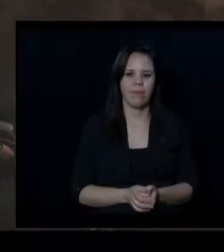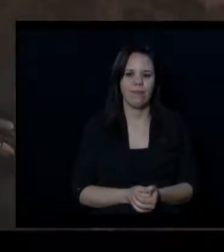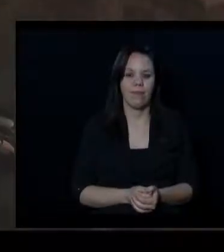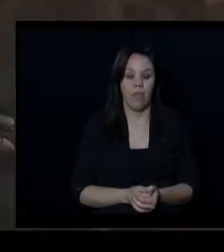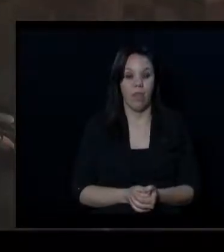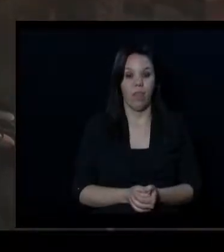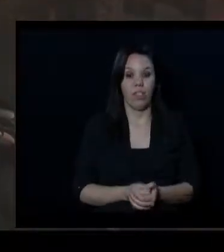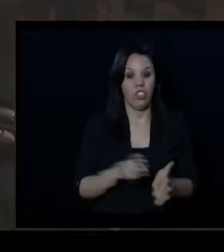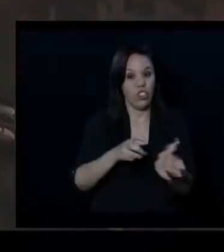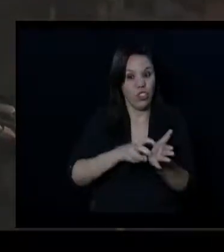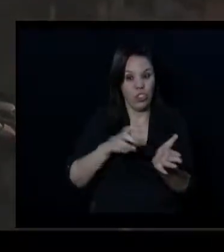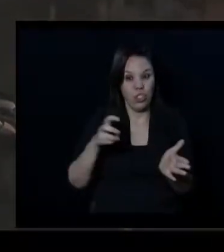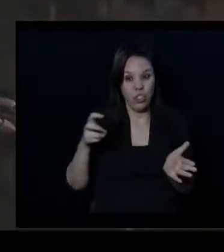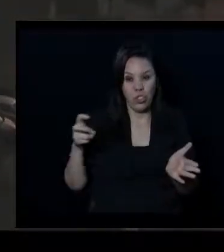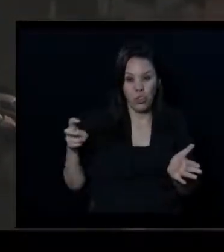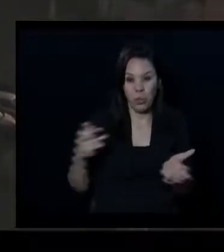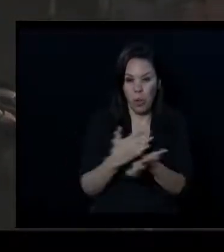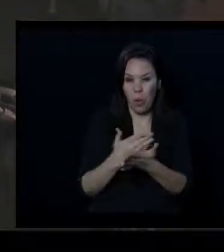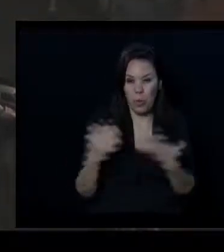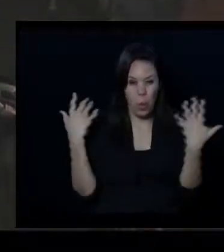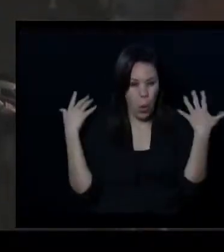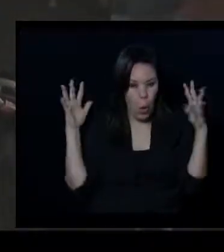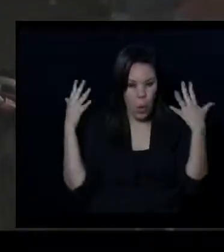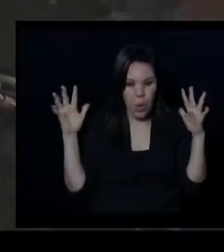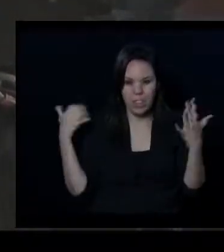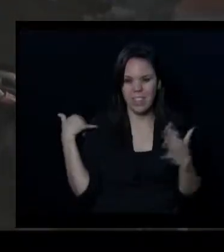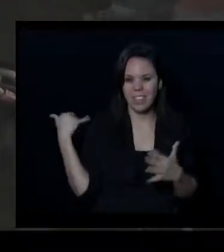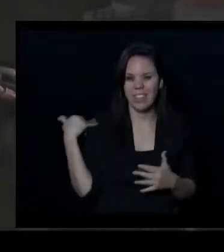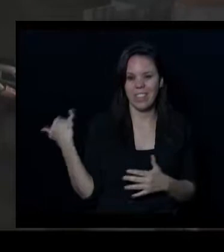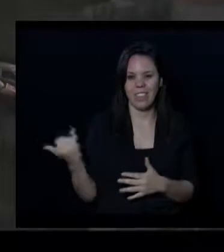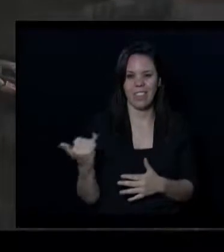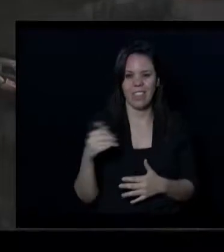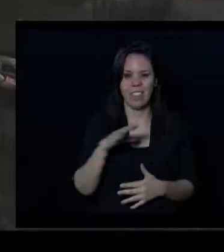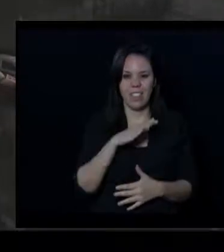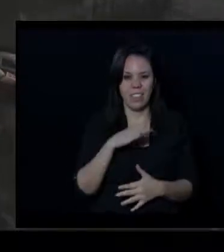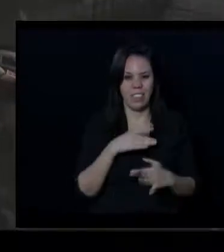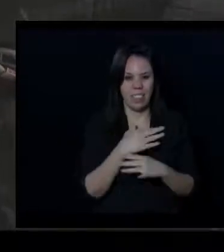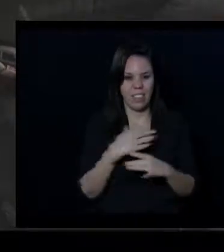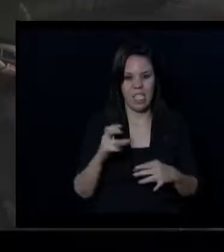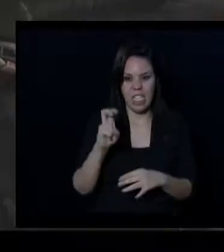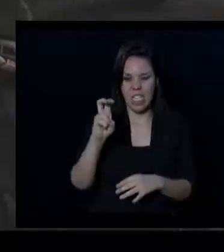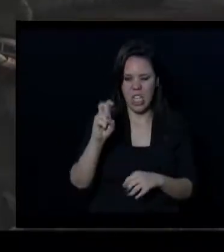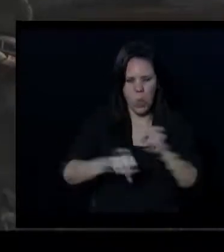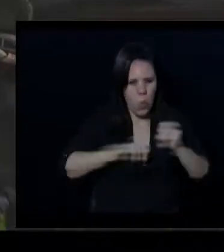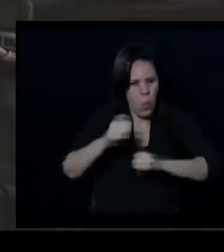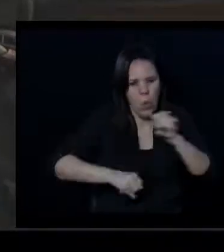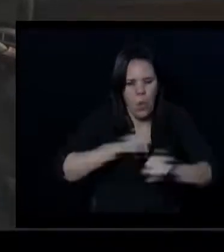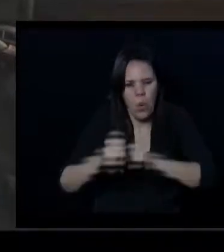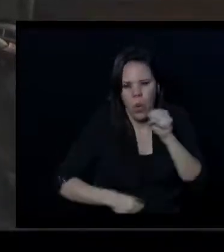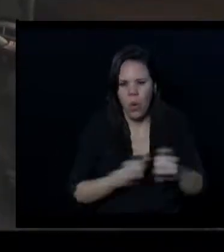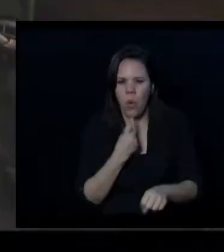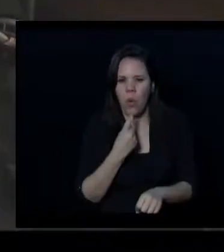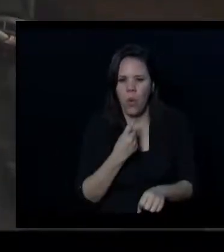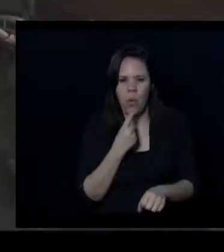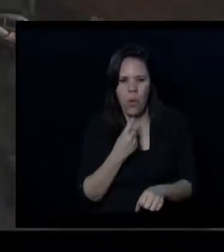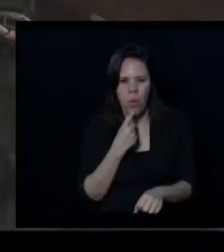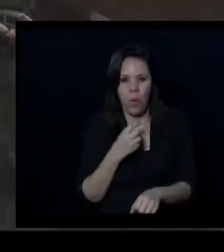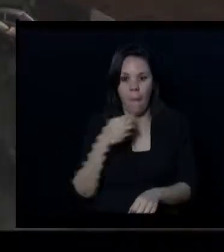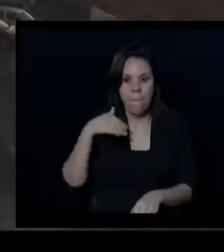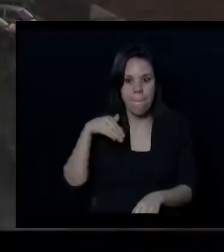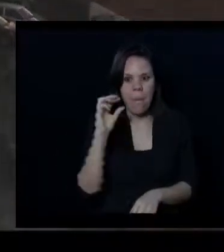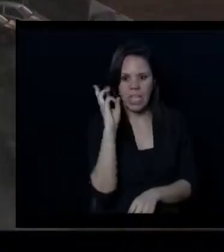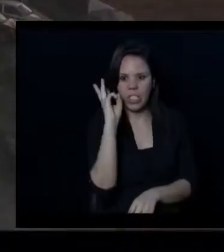A manhã de comemoração do aniversário da cidade começou com a 5ª Maratona Campinas, que teve mais de